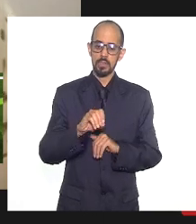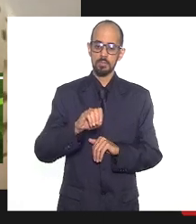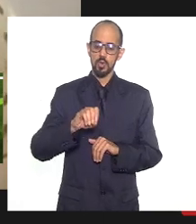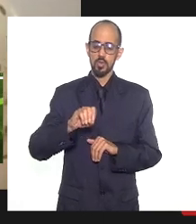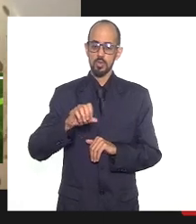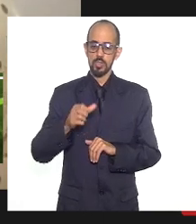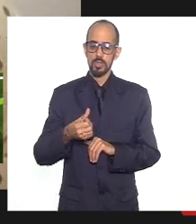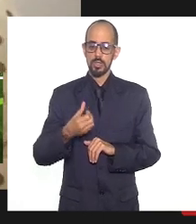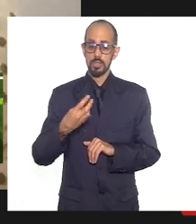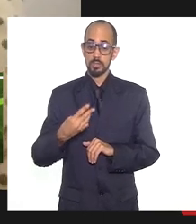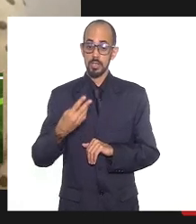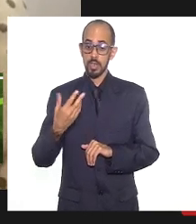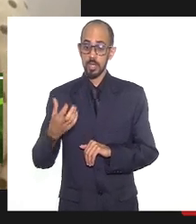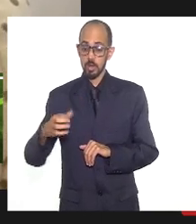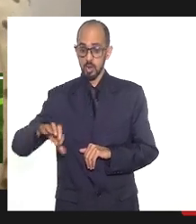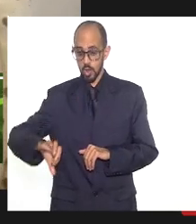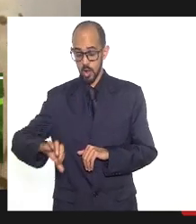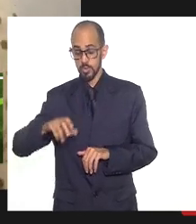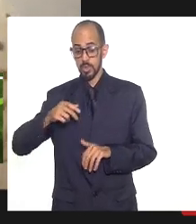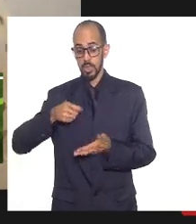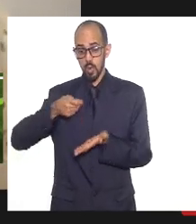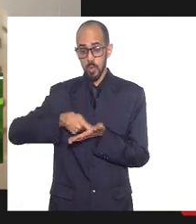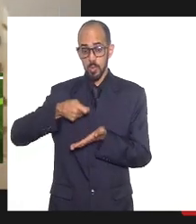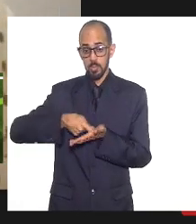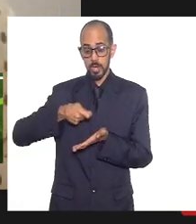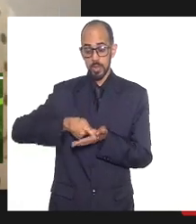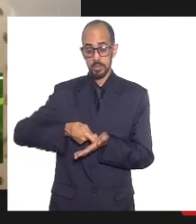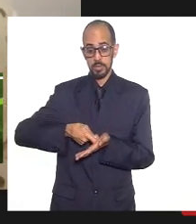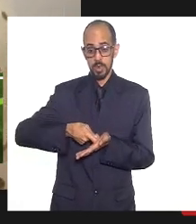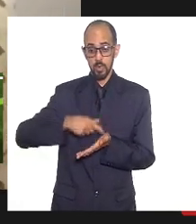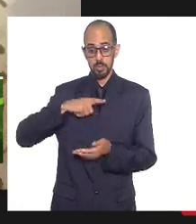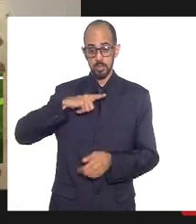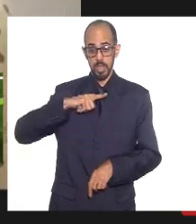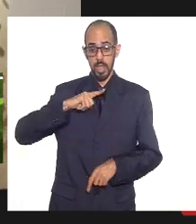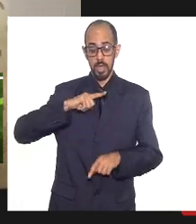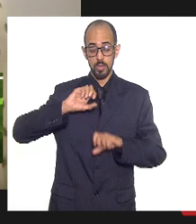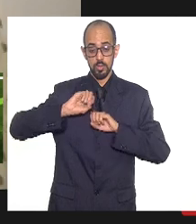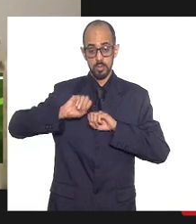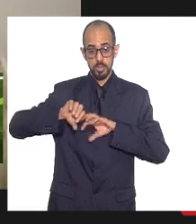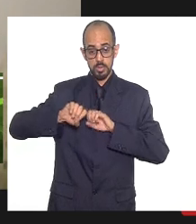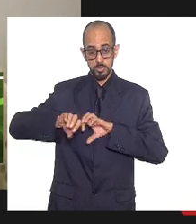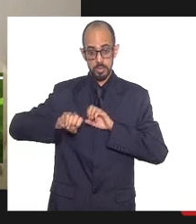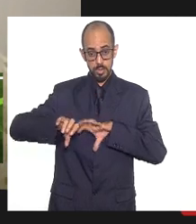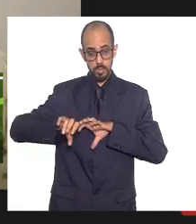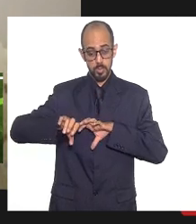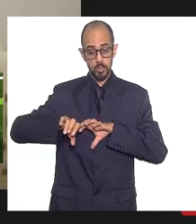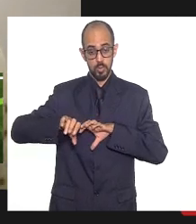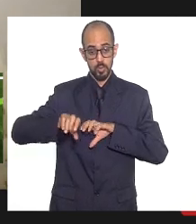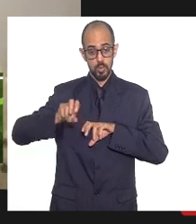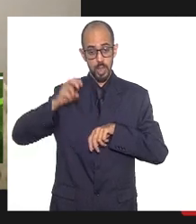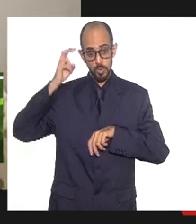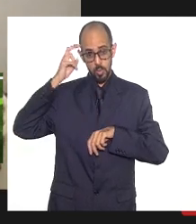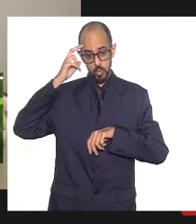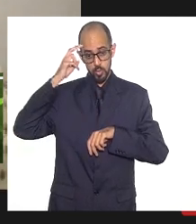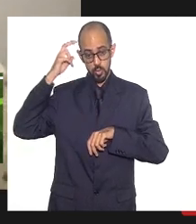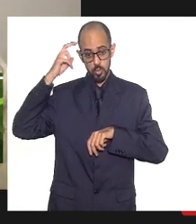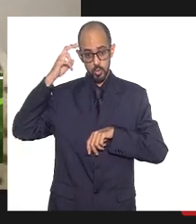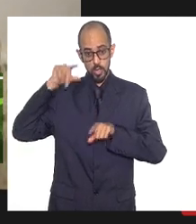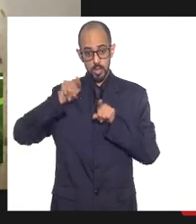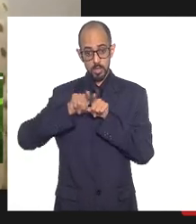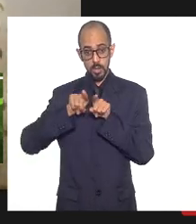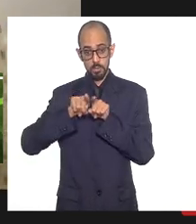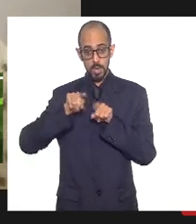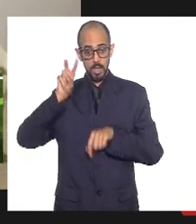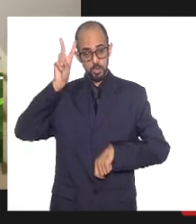10.639, inclusive, que traz essa obrigatoriedade do ensino da cultura e da